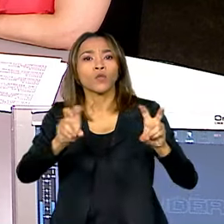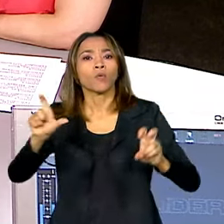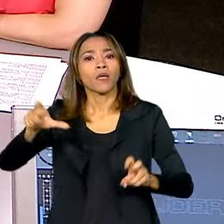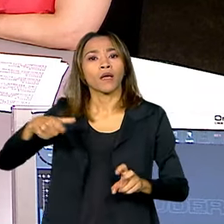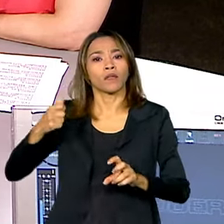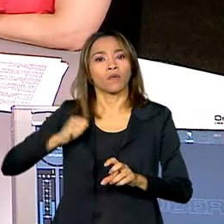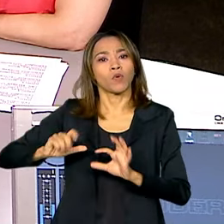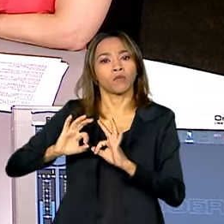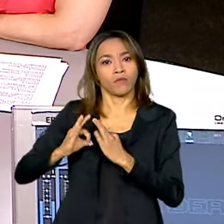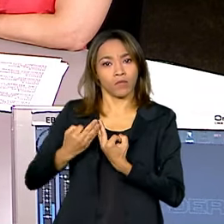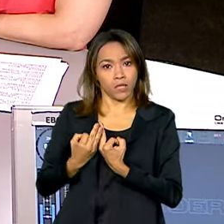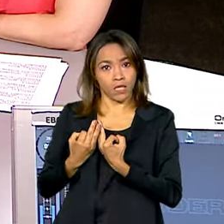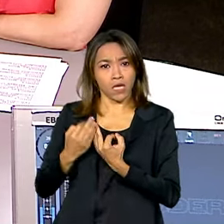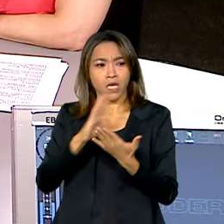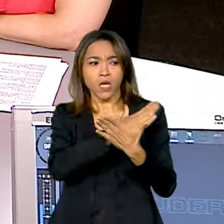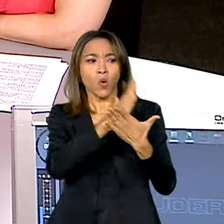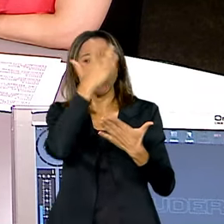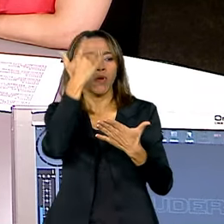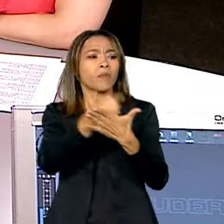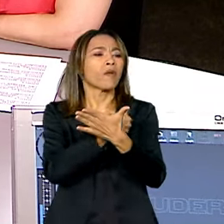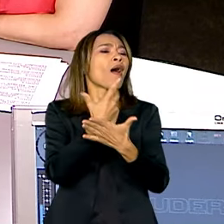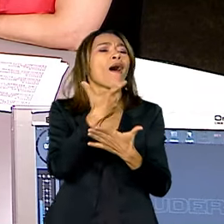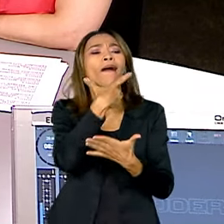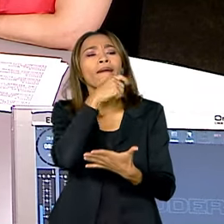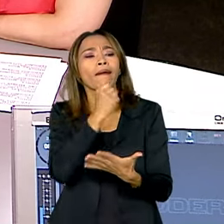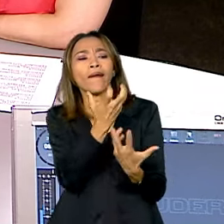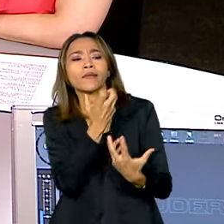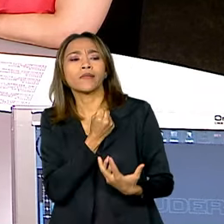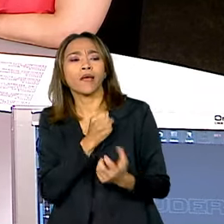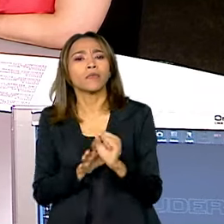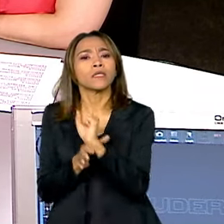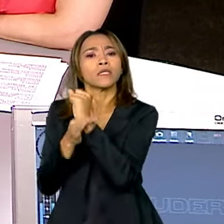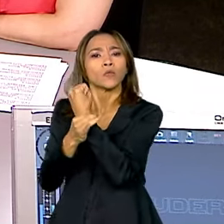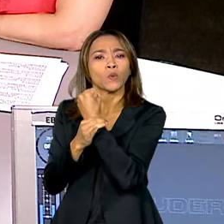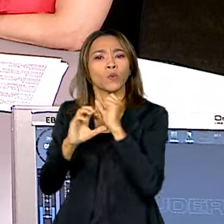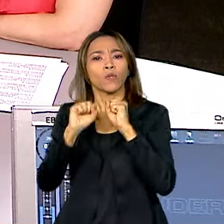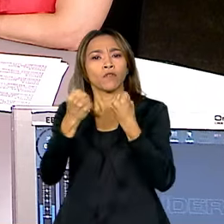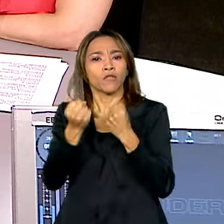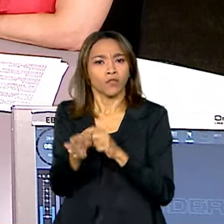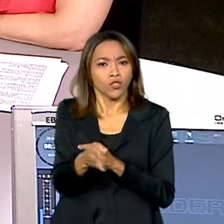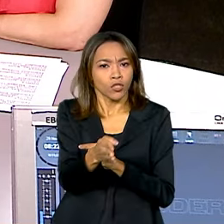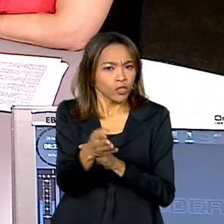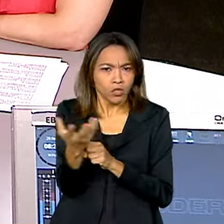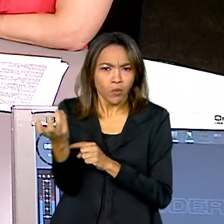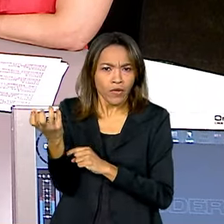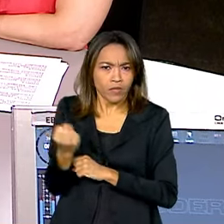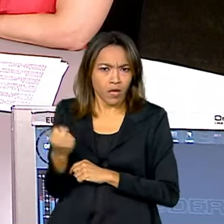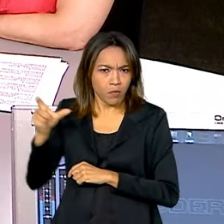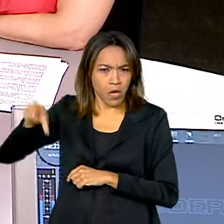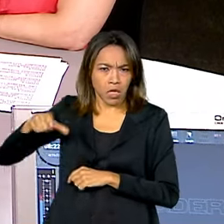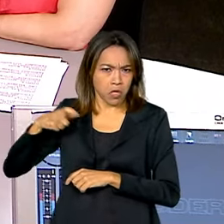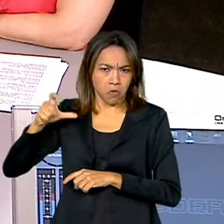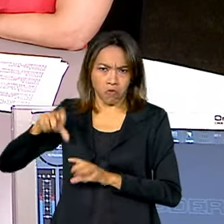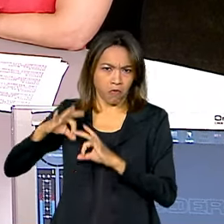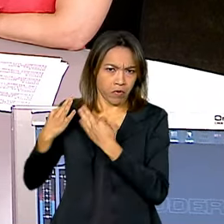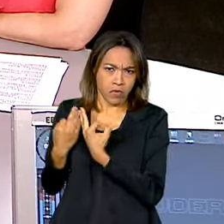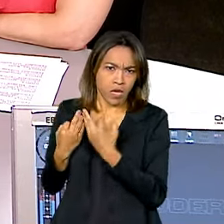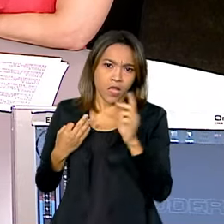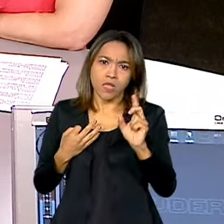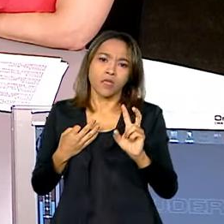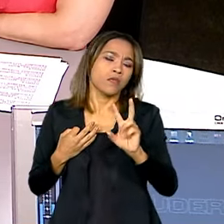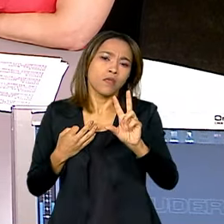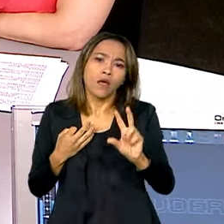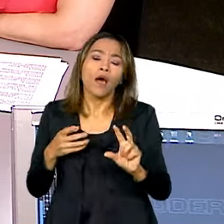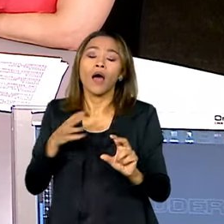época perguntando: ah, quem recebe seguro defeso não recebe o Bolsa Família, né? E o ministro falou: não, mas a partir de